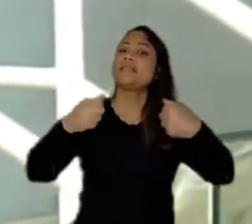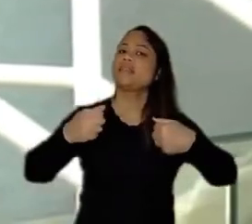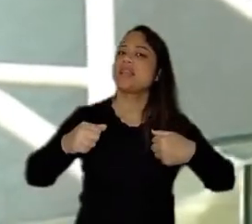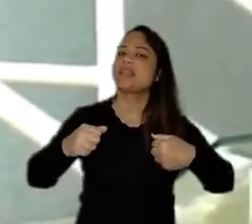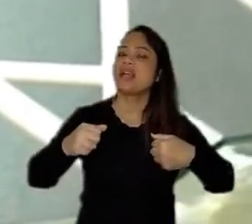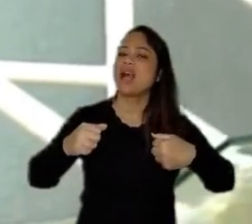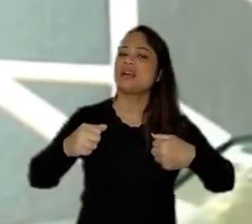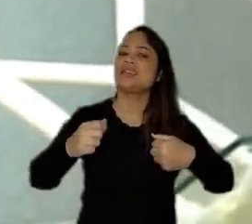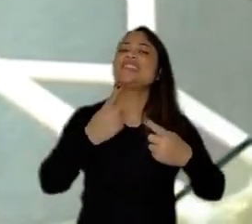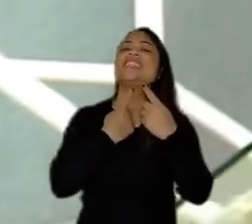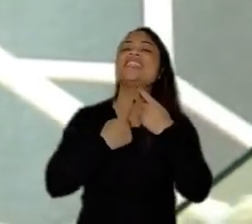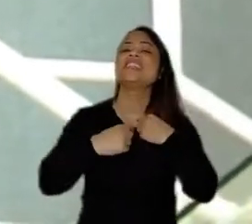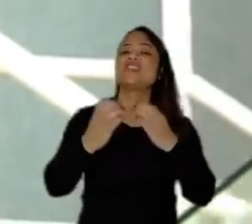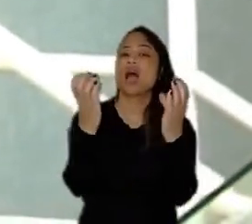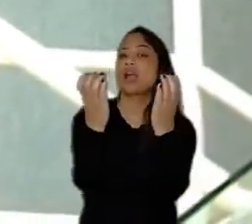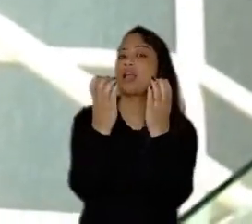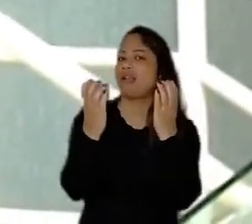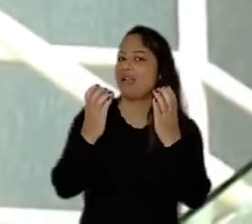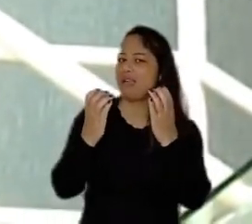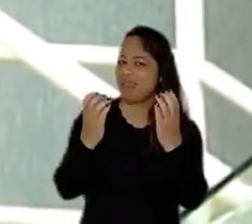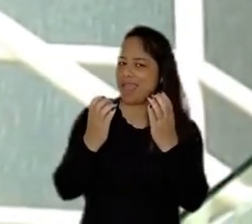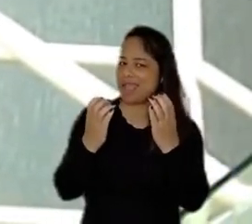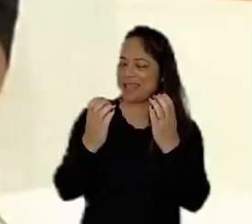Metade falou, o resto morreu. Qual é a primeira?